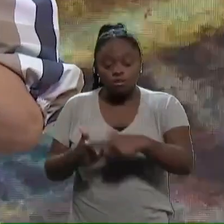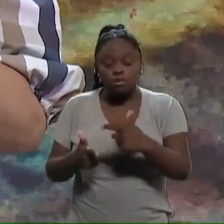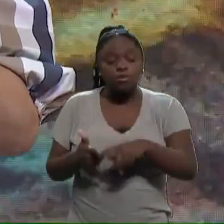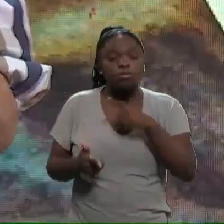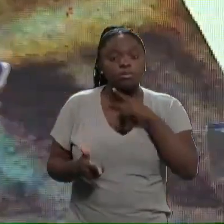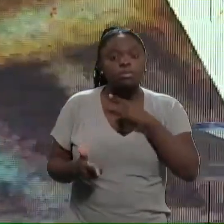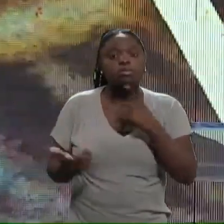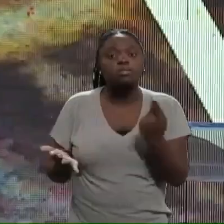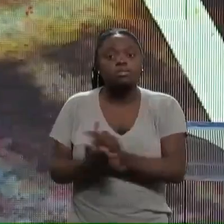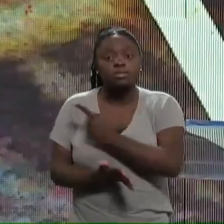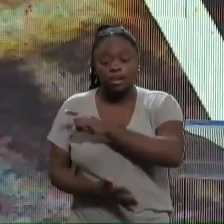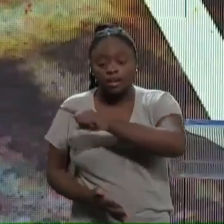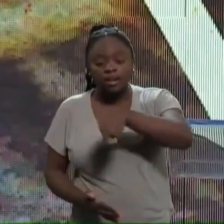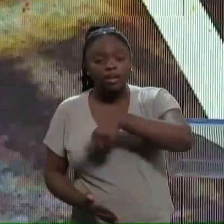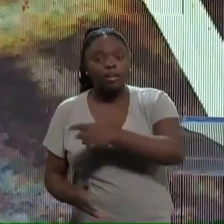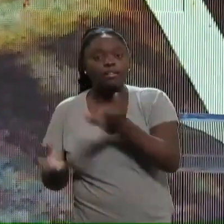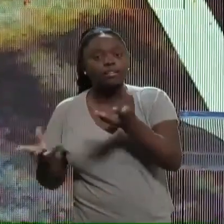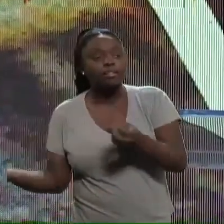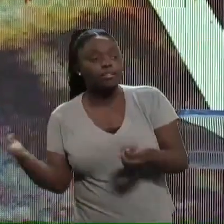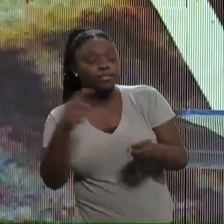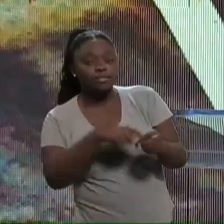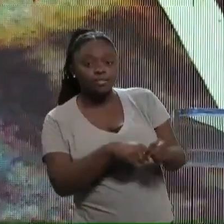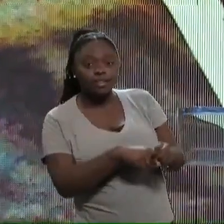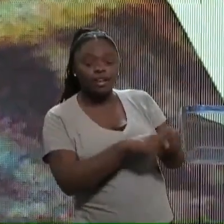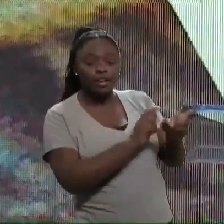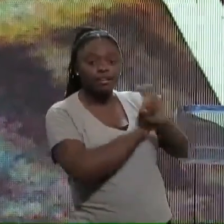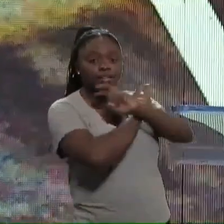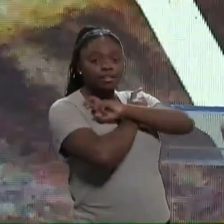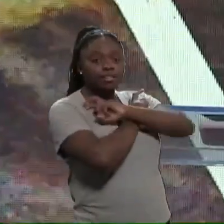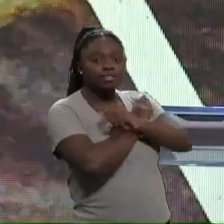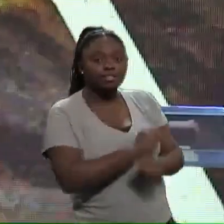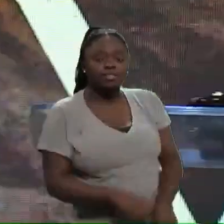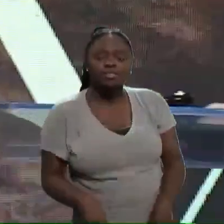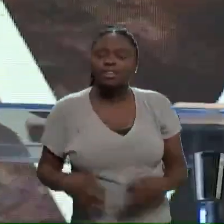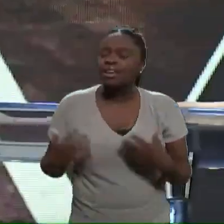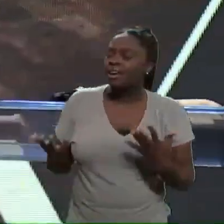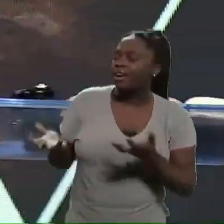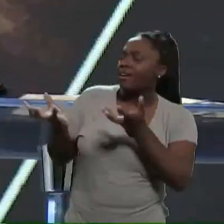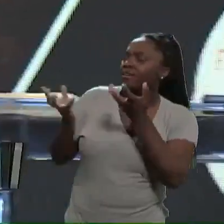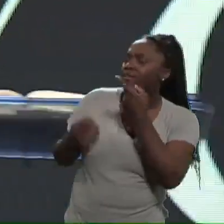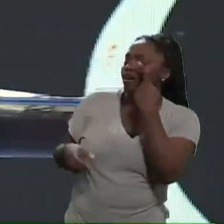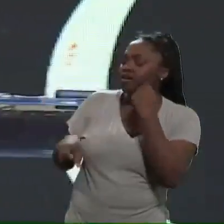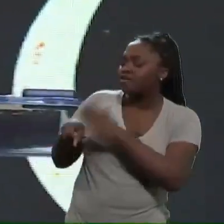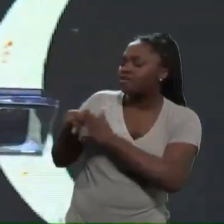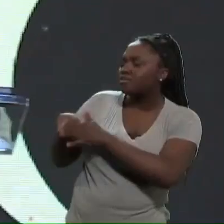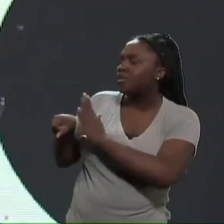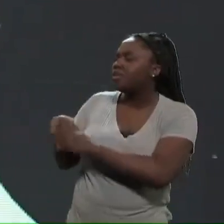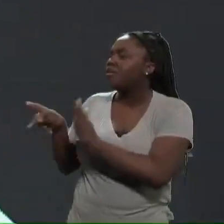povo queria voltar para o Egito. Ai, as cebolas do Egito, eu quero cebola, eu quero cebola.